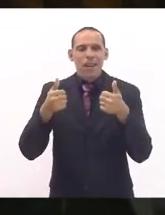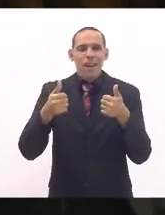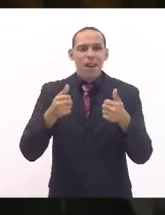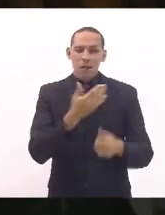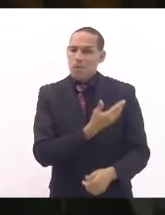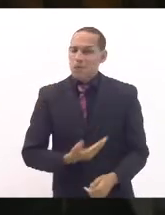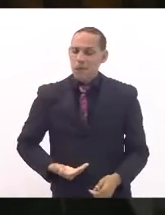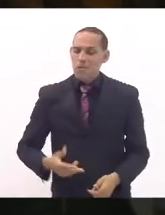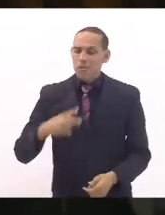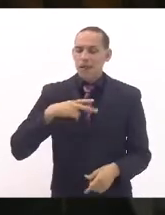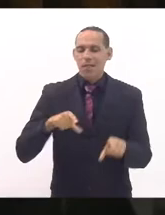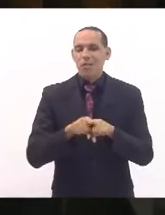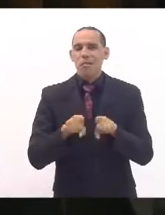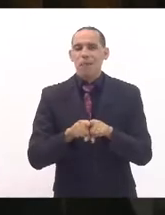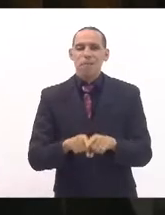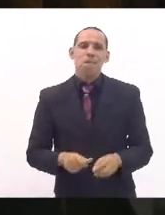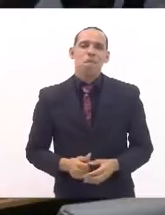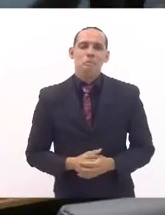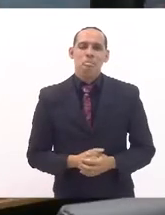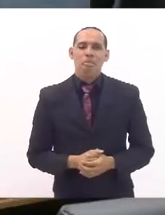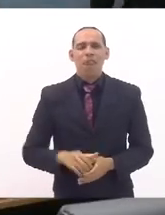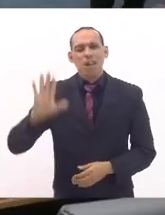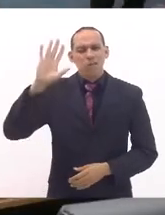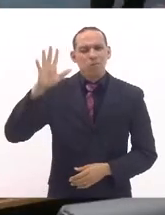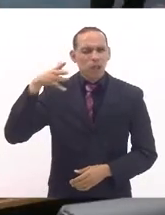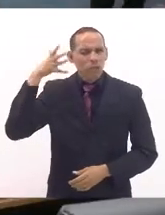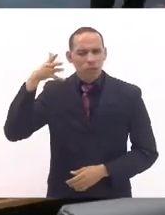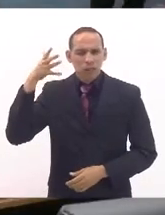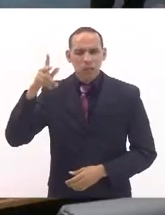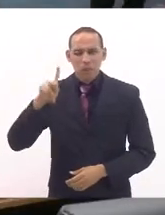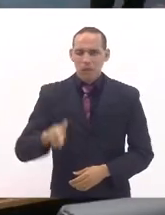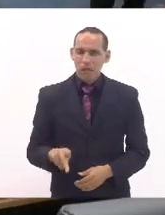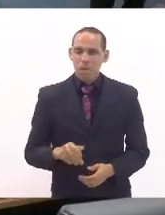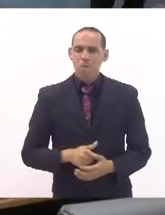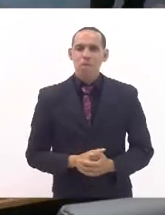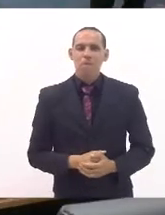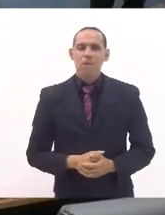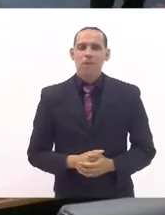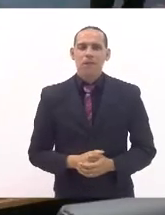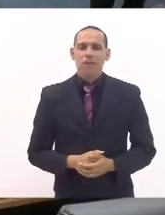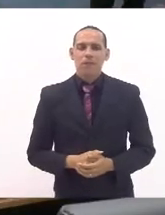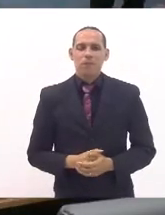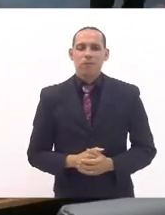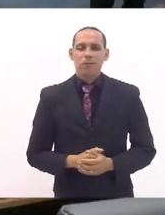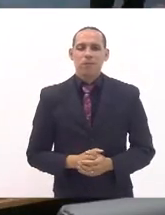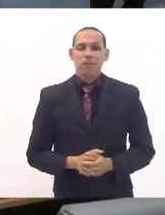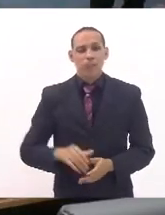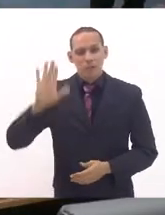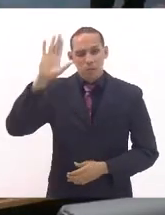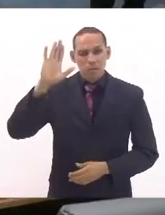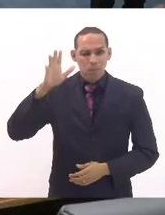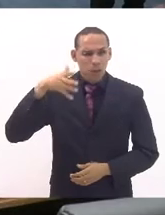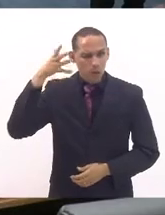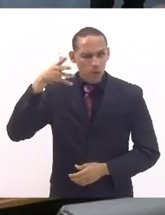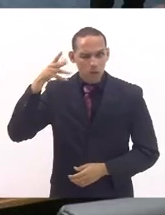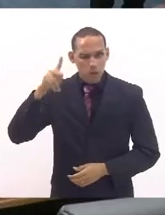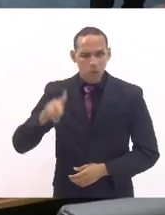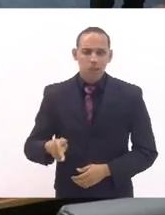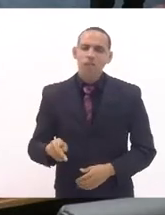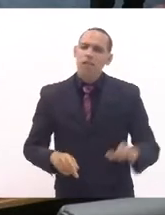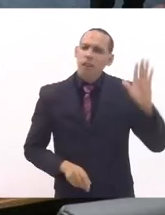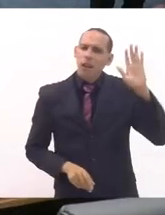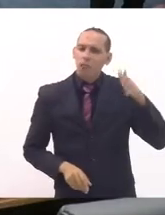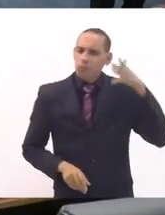quanto na rede privada. Para discutir, senhor presidente. Presidente. Para discutir, senhor presidente. Também